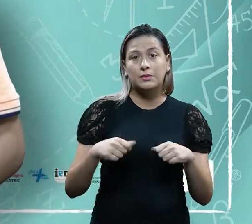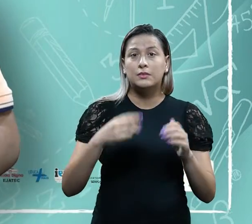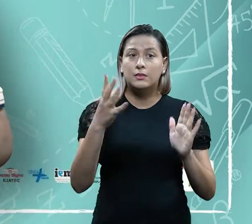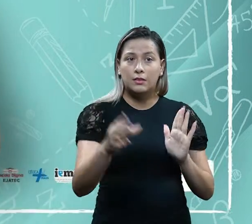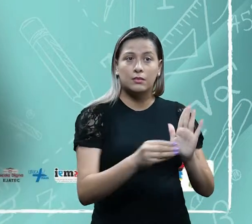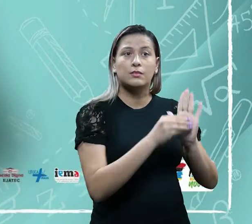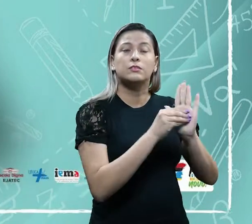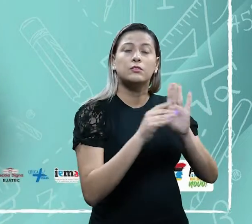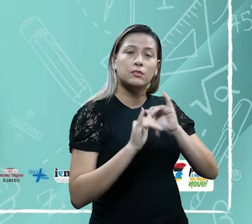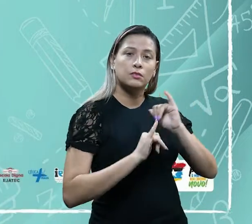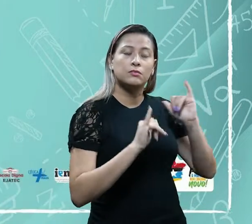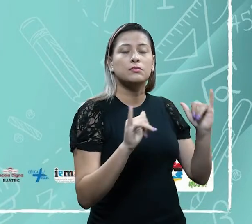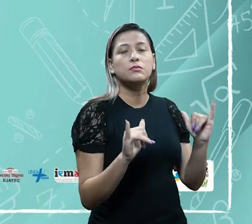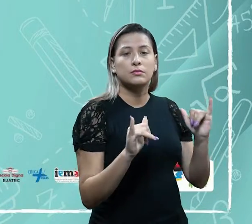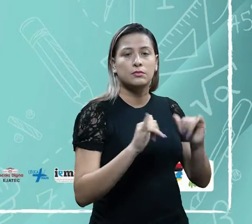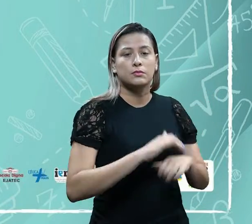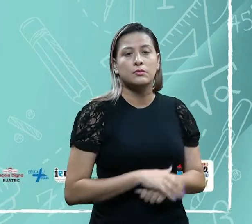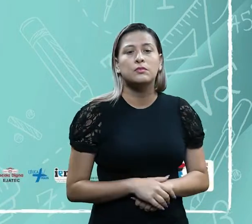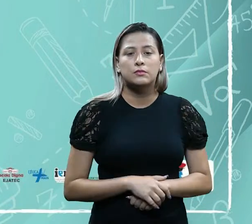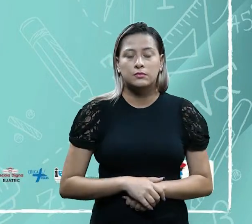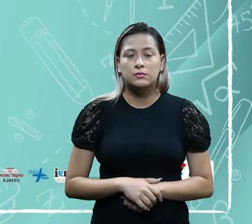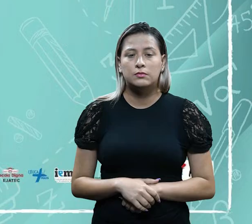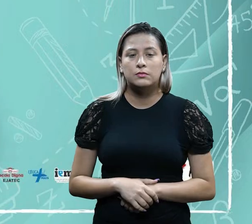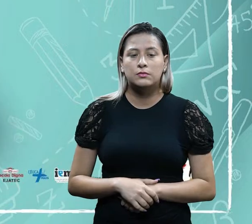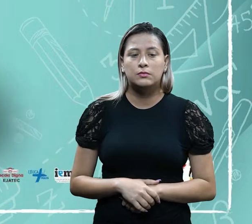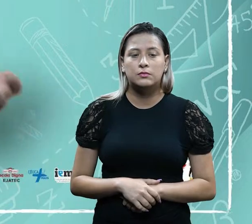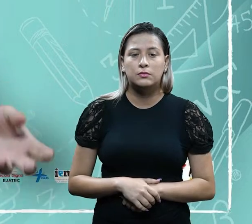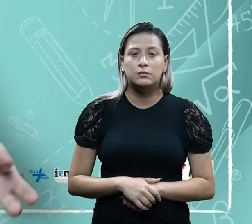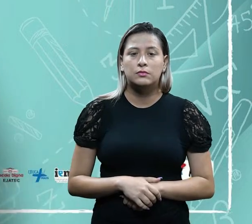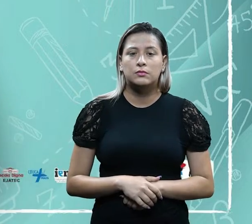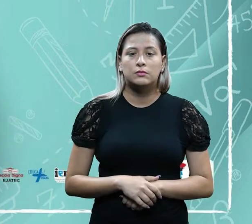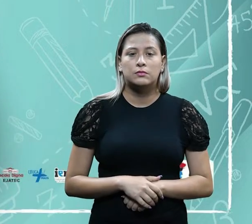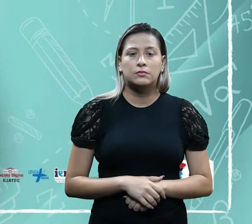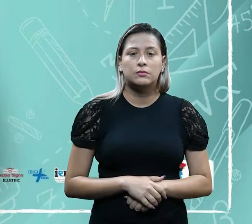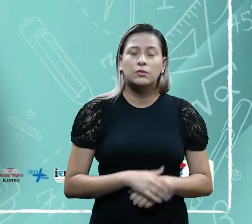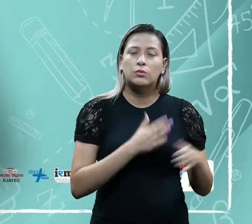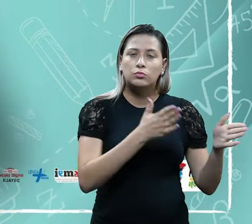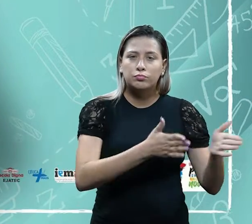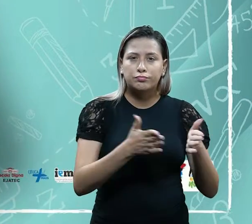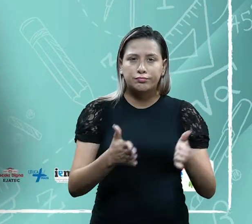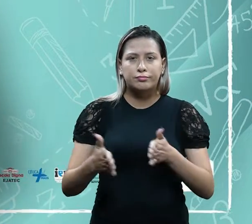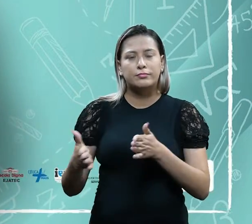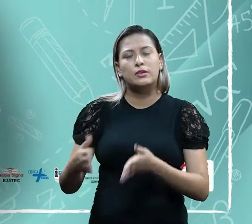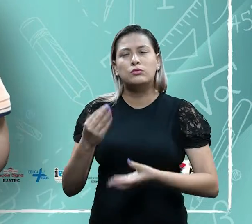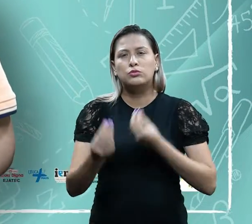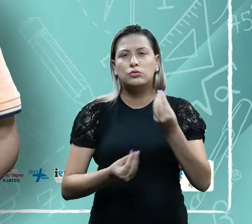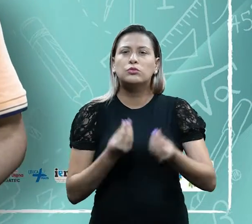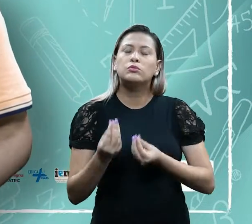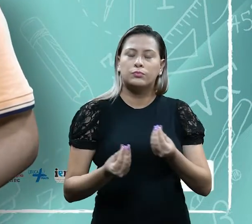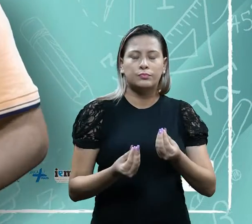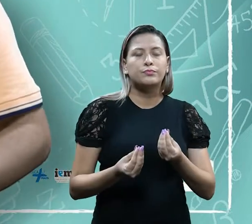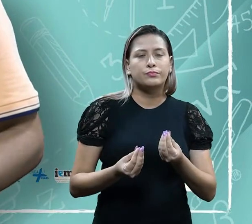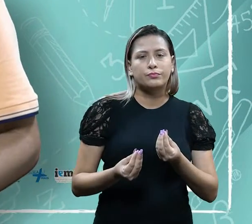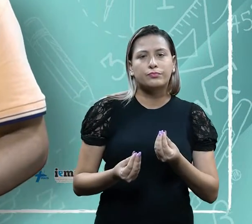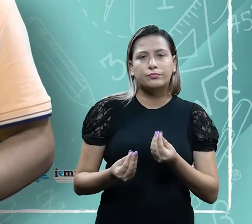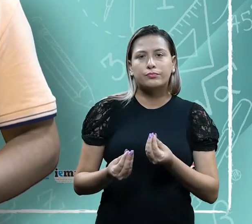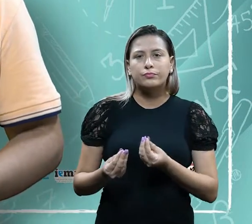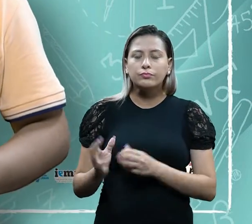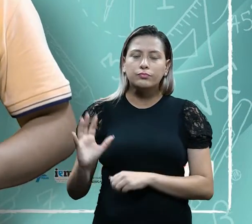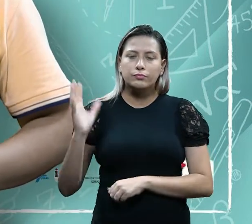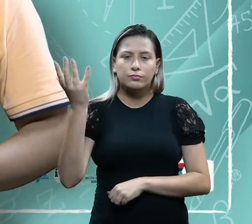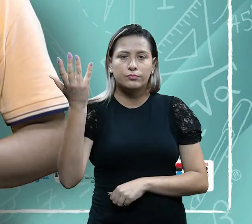informações, perpetuar essas informações, esses passos do processo, esse processo de criação.